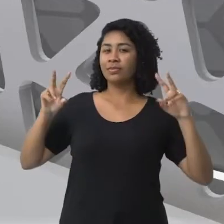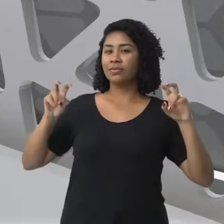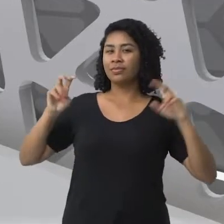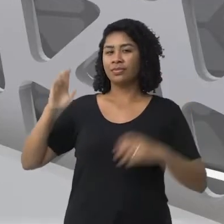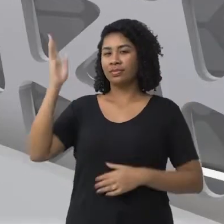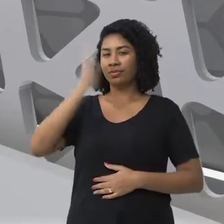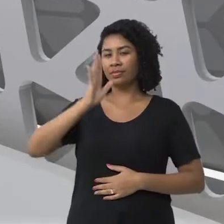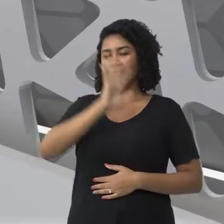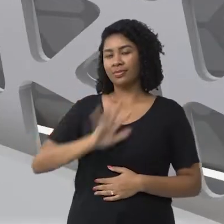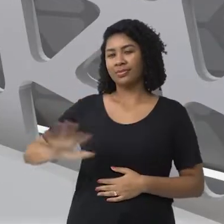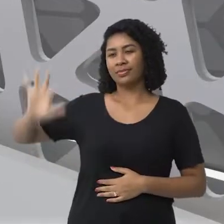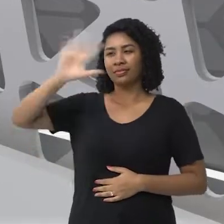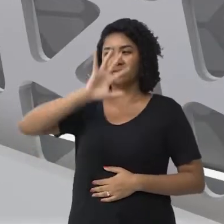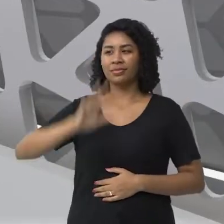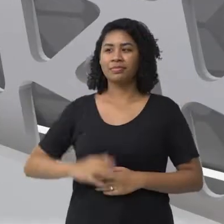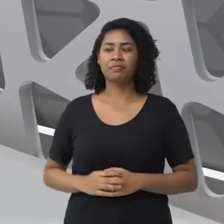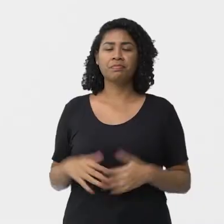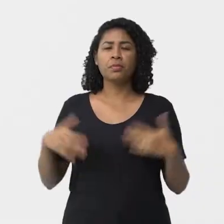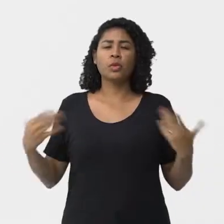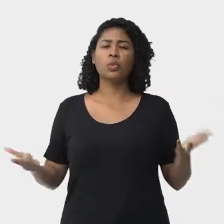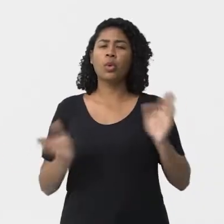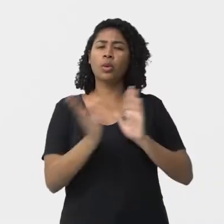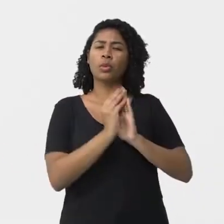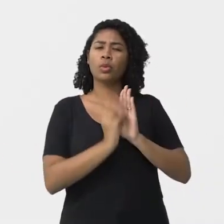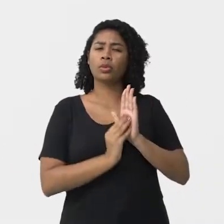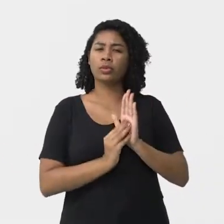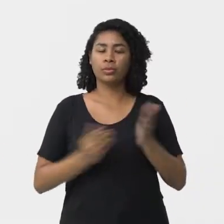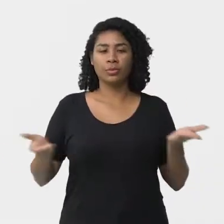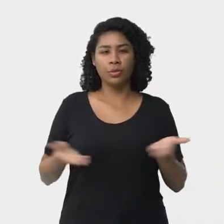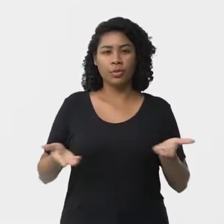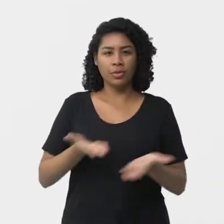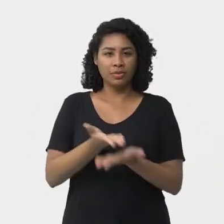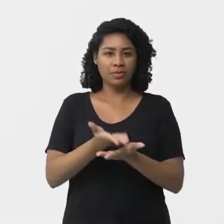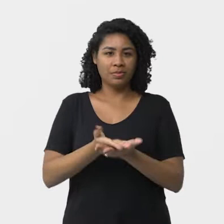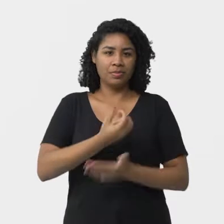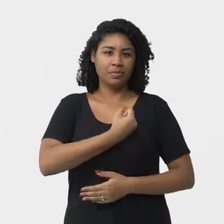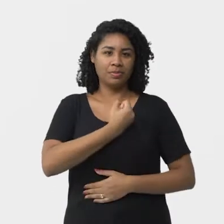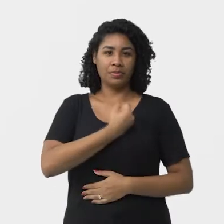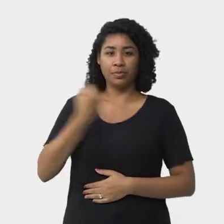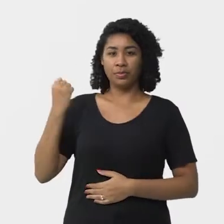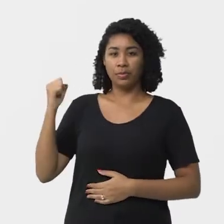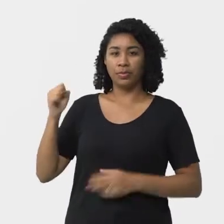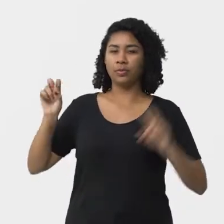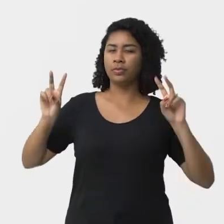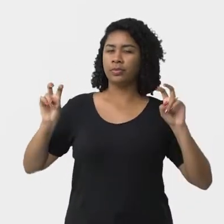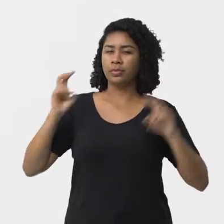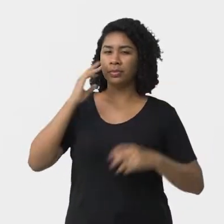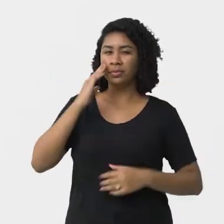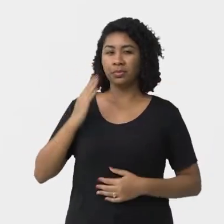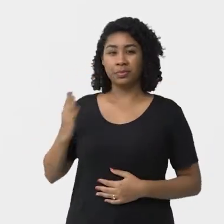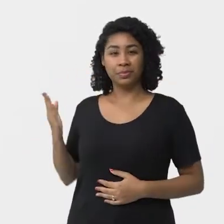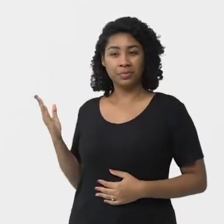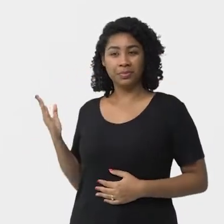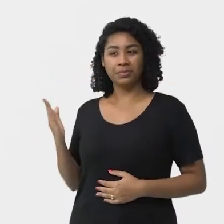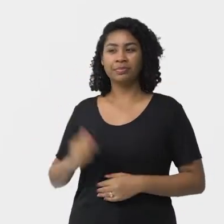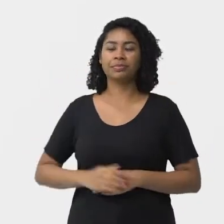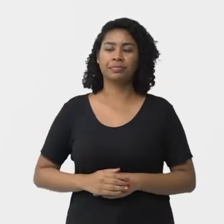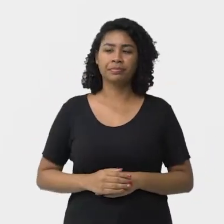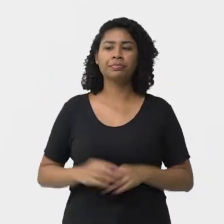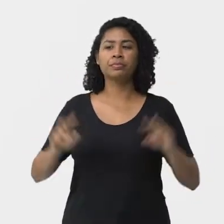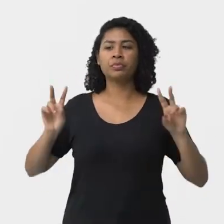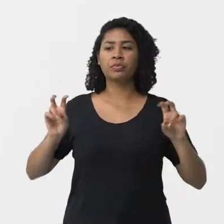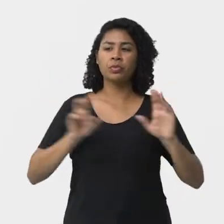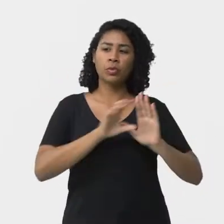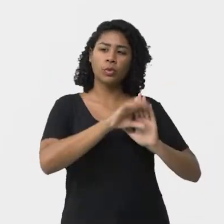Vamos verificar qual é o conteúdo de hoje. Hoje é a aula de número 8, com objeto de conhecimento, ideias e concepções sobre a